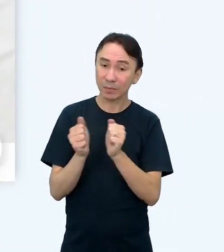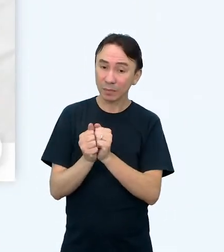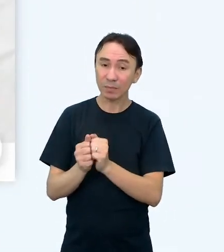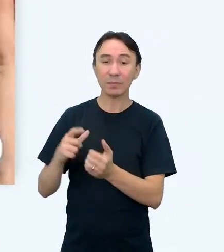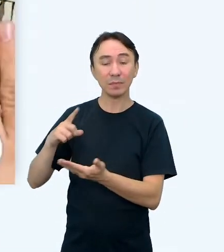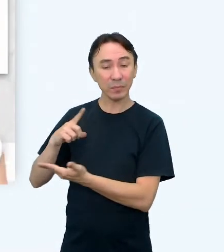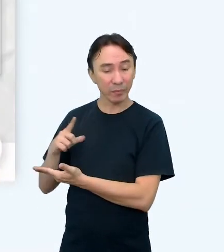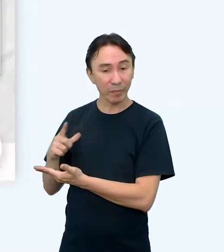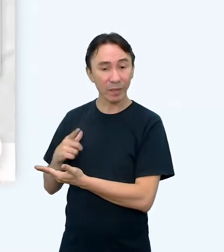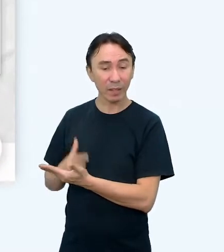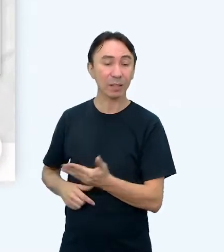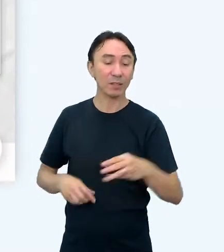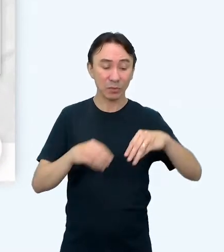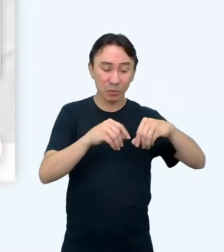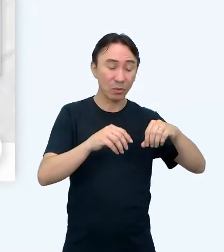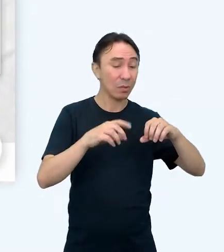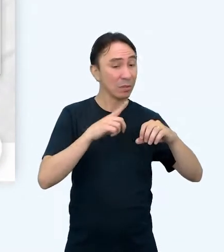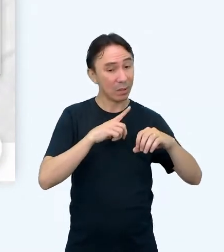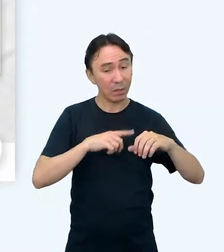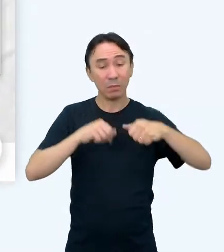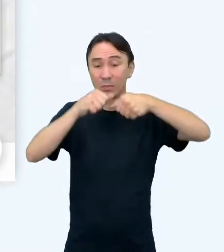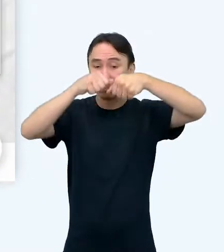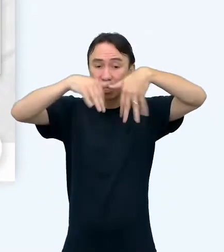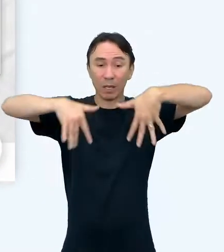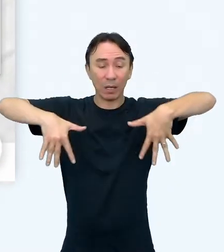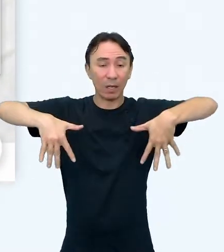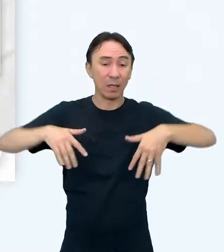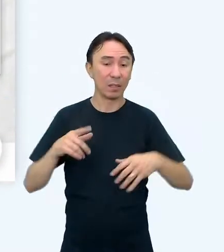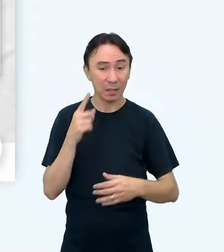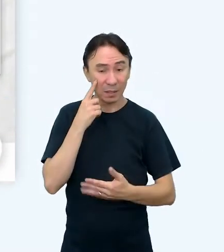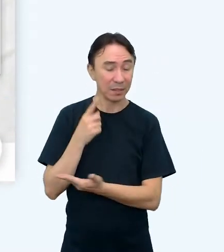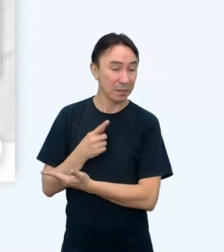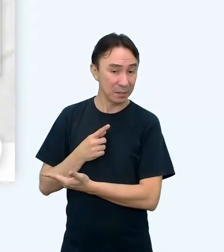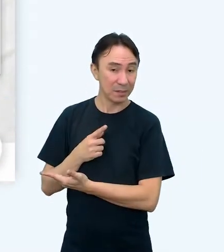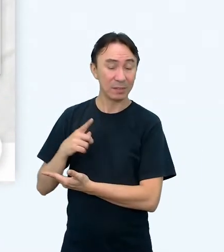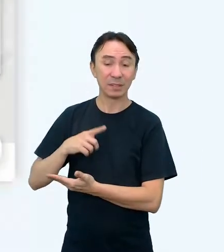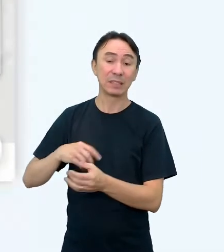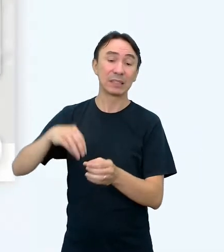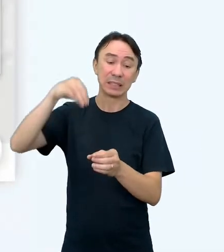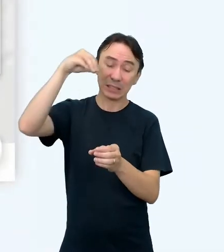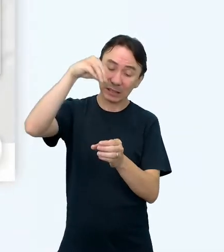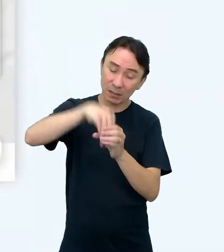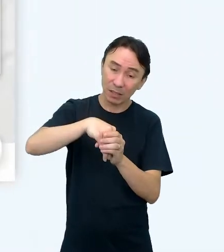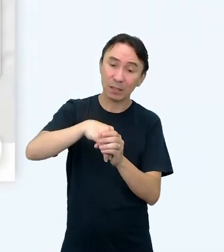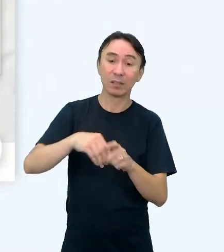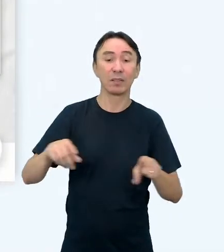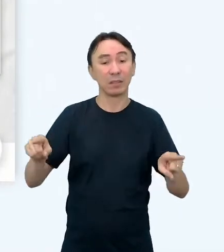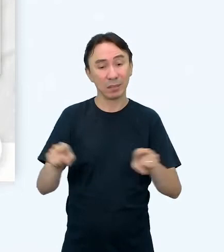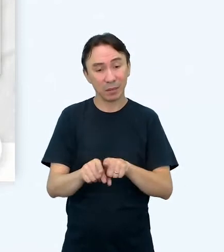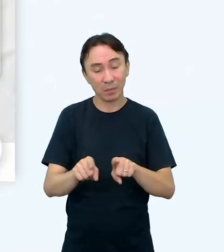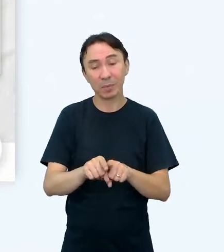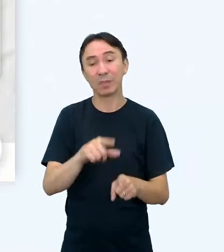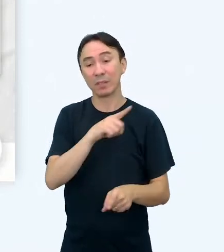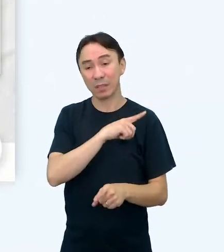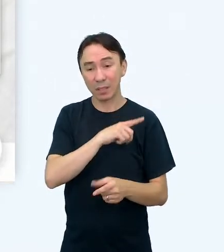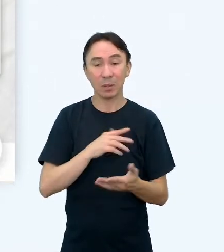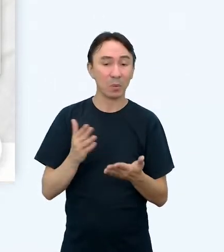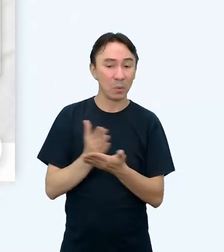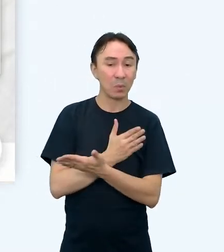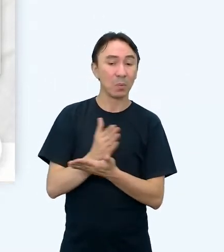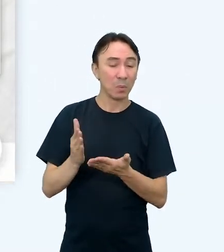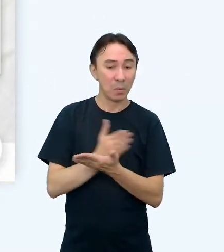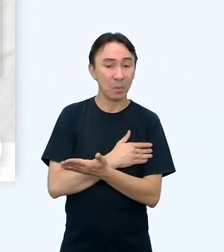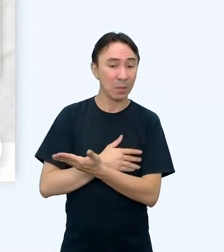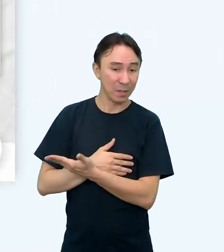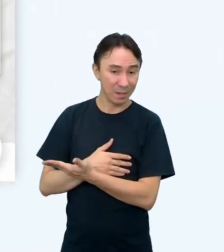a estrutura do solo. Entre os agregados, e mesmo no seu interior, existem pequenos espaços chamados poros.